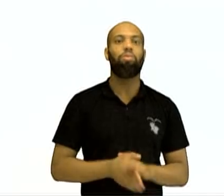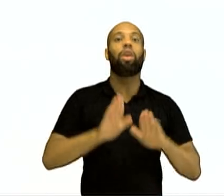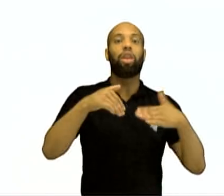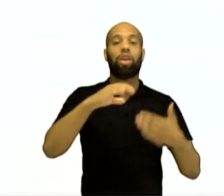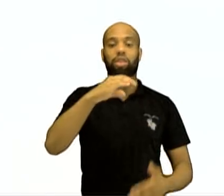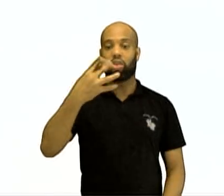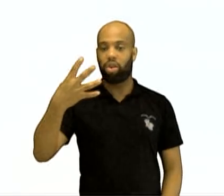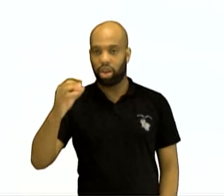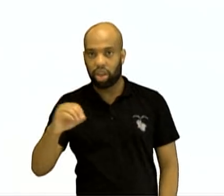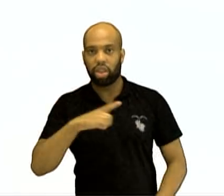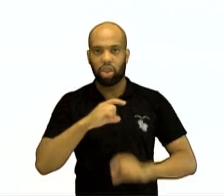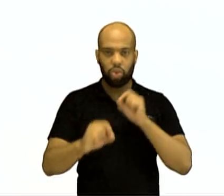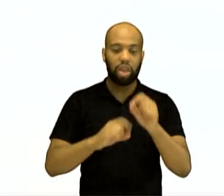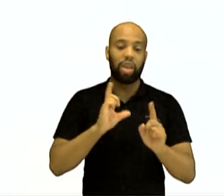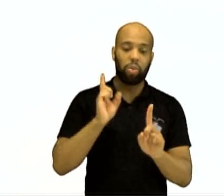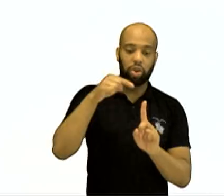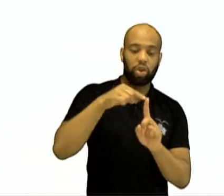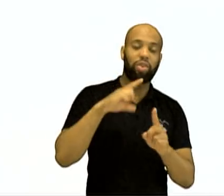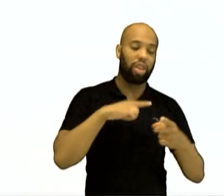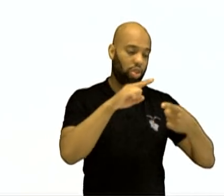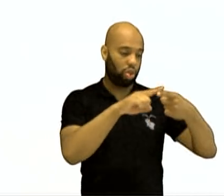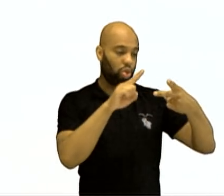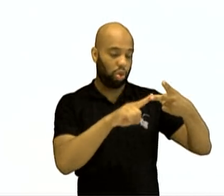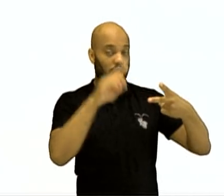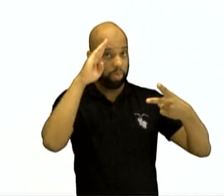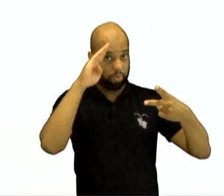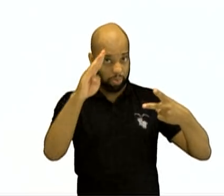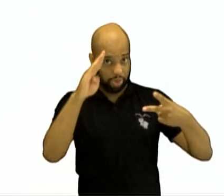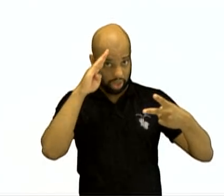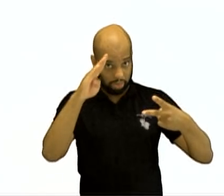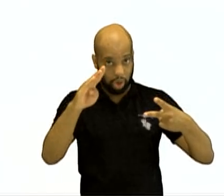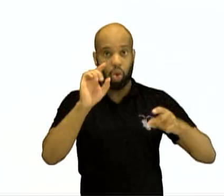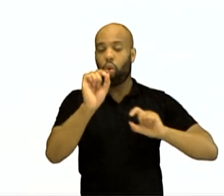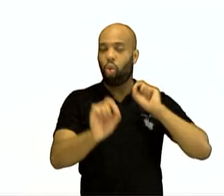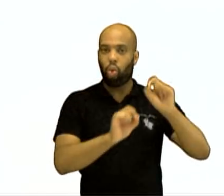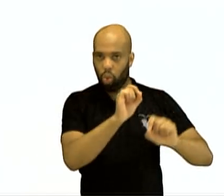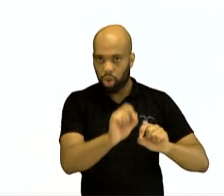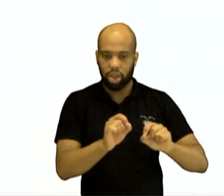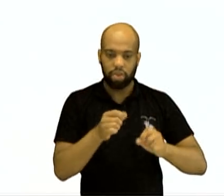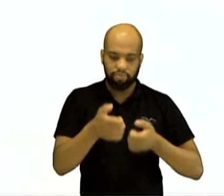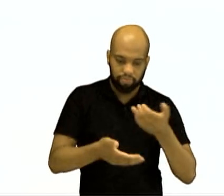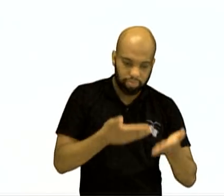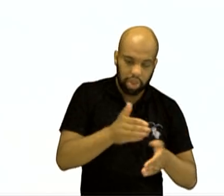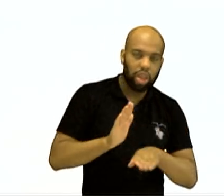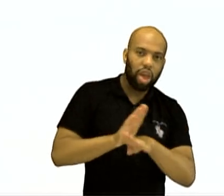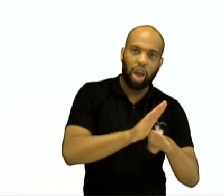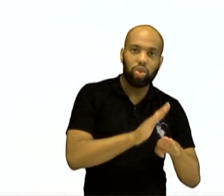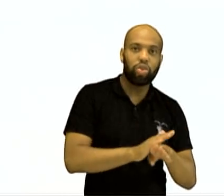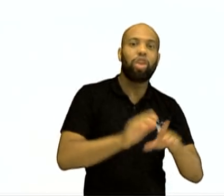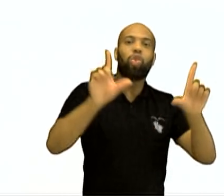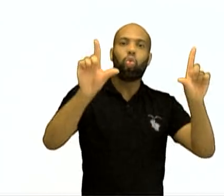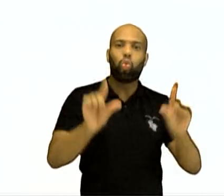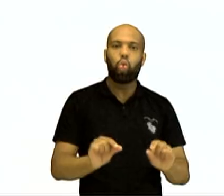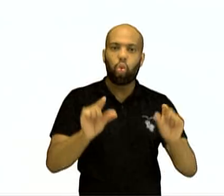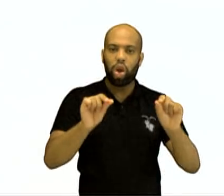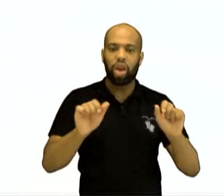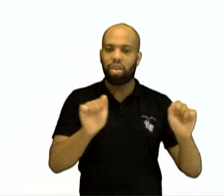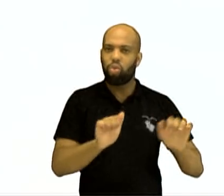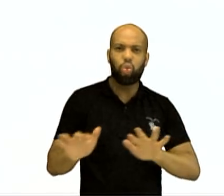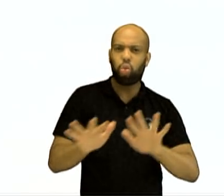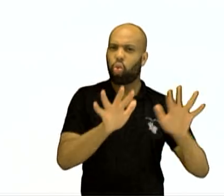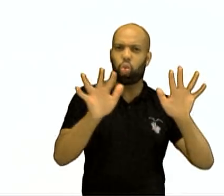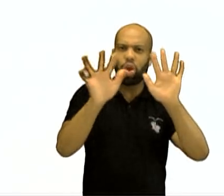Essa iniciativa tem dois objetivos principais, né, o C40, que é cooperar na redução de emissão de gases de efeito